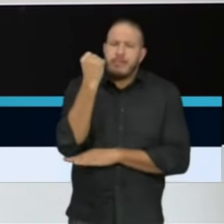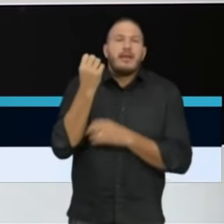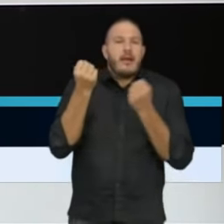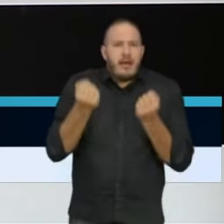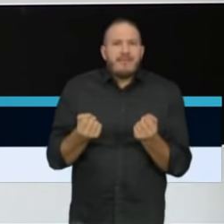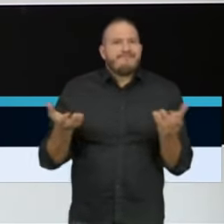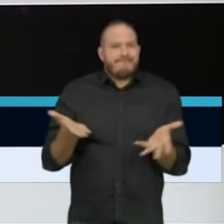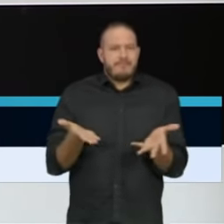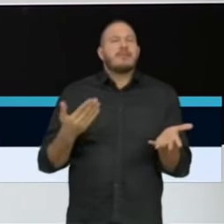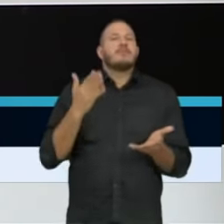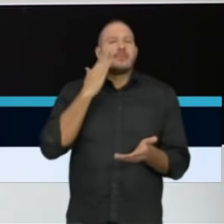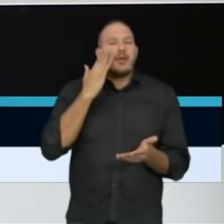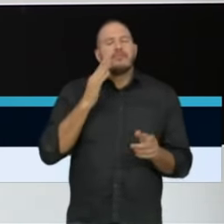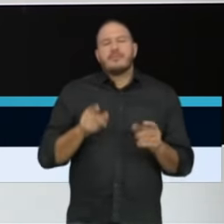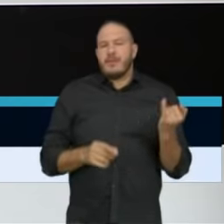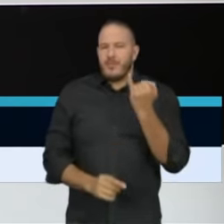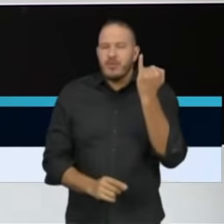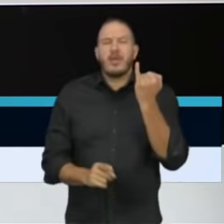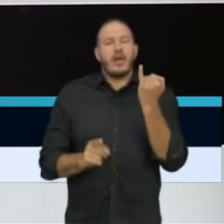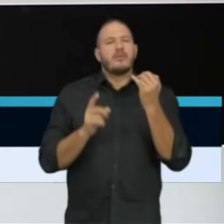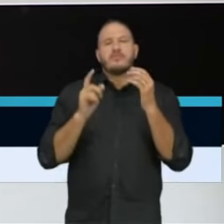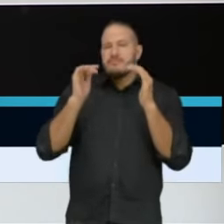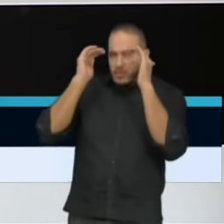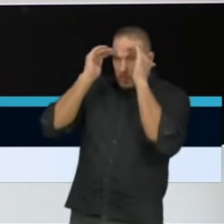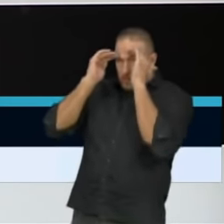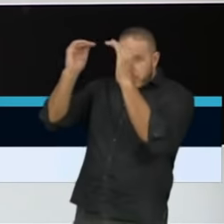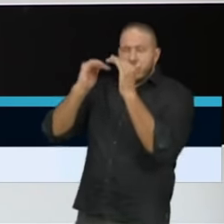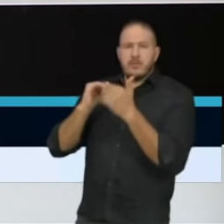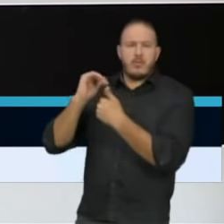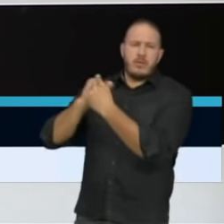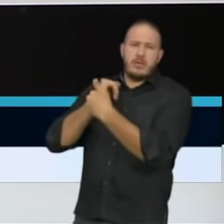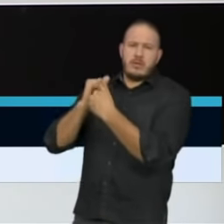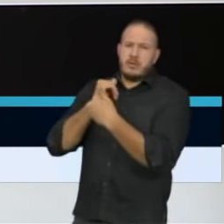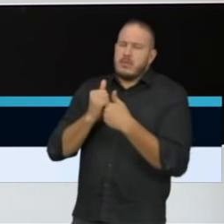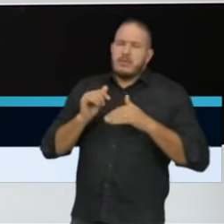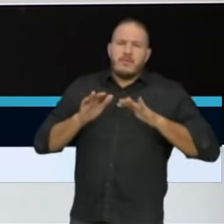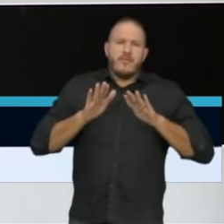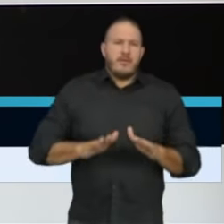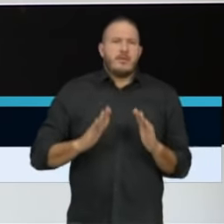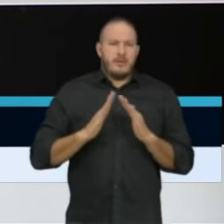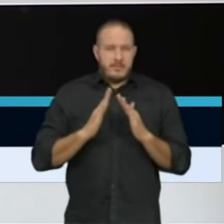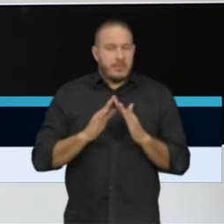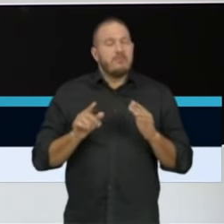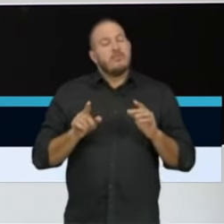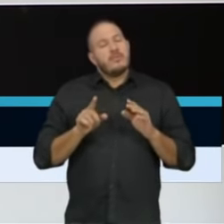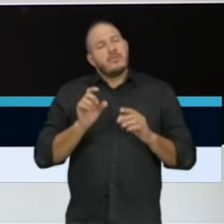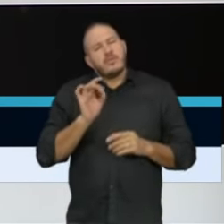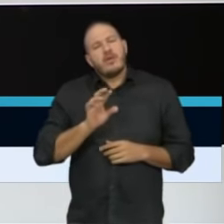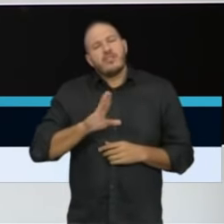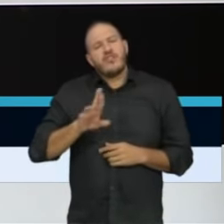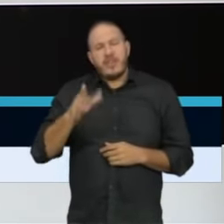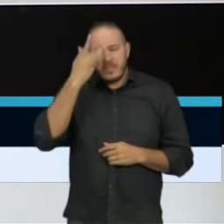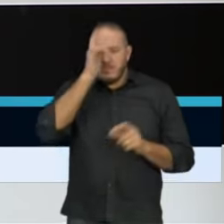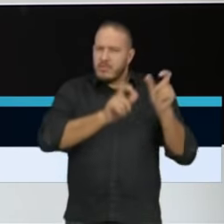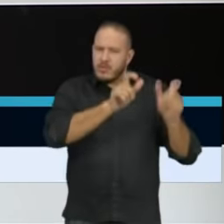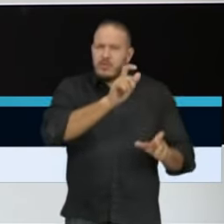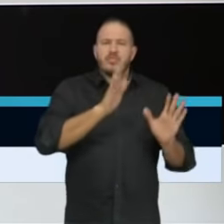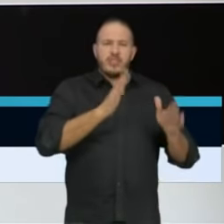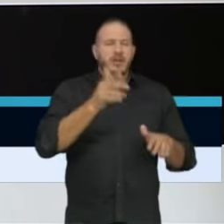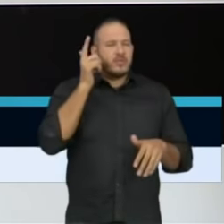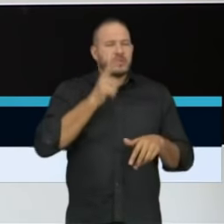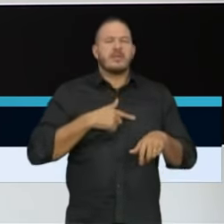saberá a importância de seguir a orientação de ficar em casa, com exceção daqueles que já receberam autorização